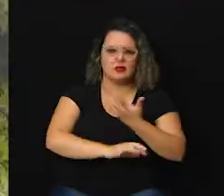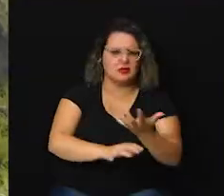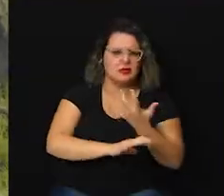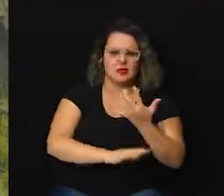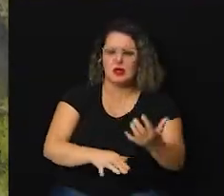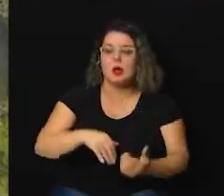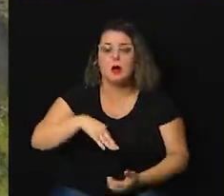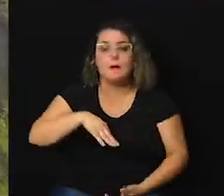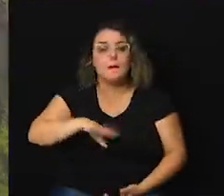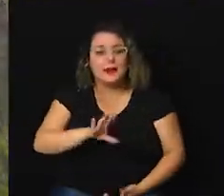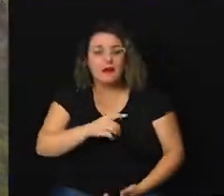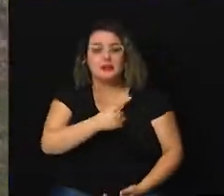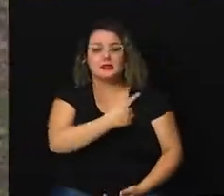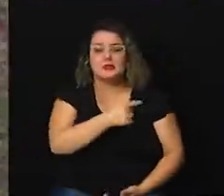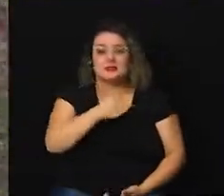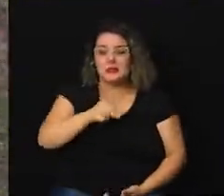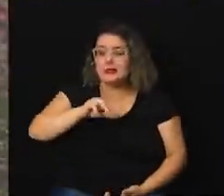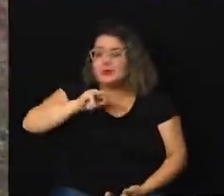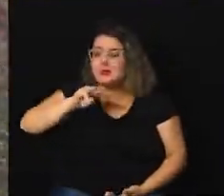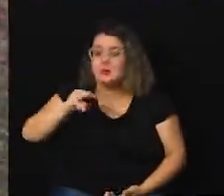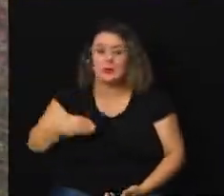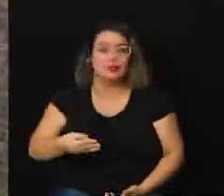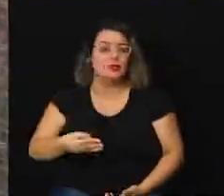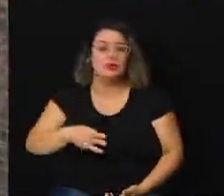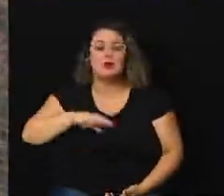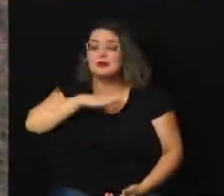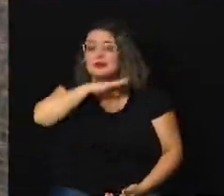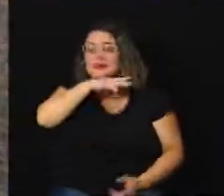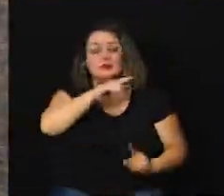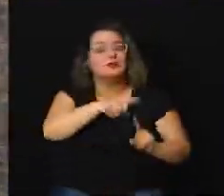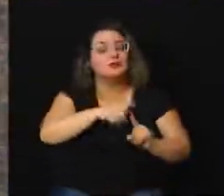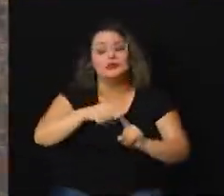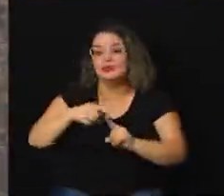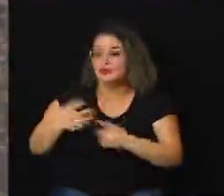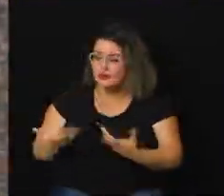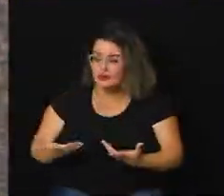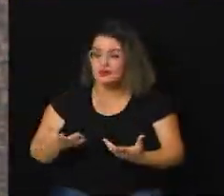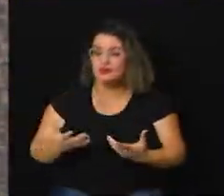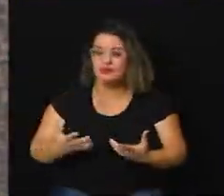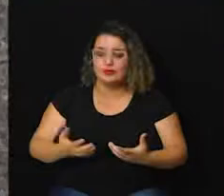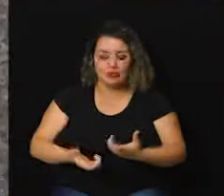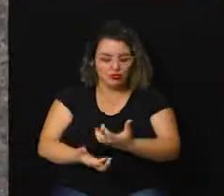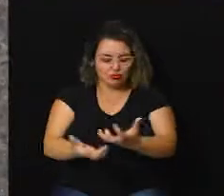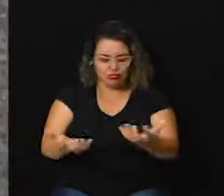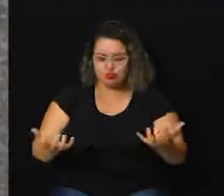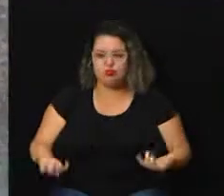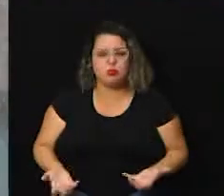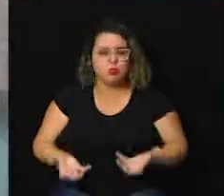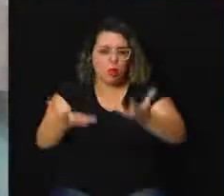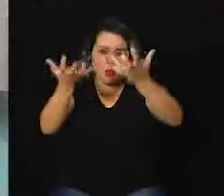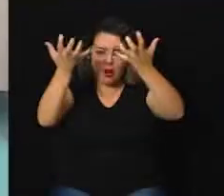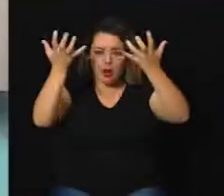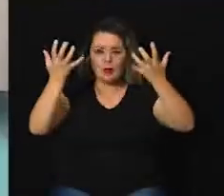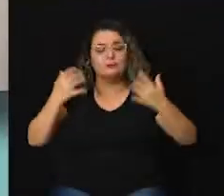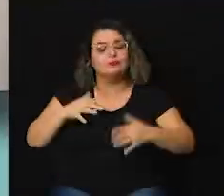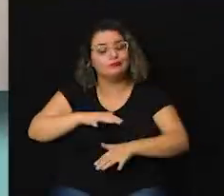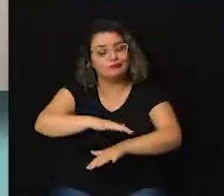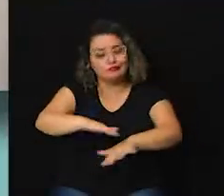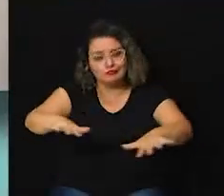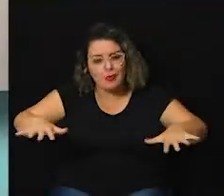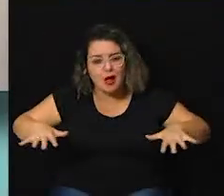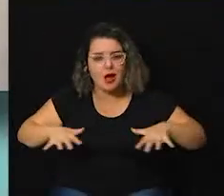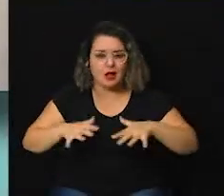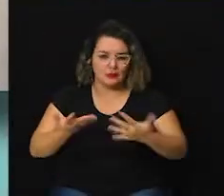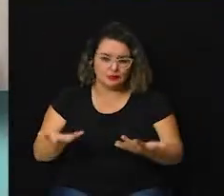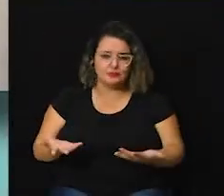de 17 milhões de espécies foram afetadas por aqueles incêndios que devastaram uma grande área.